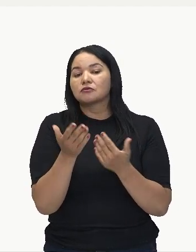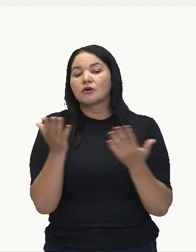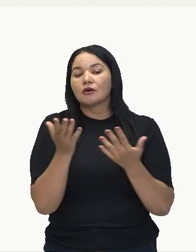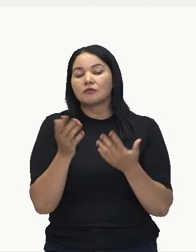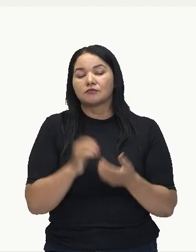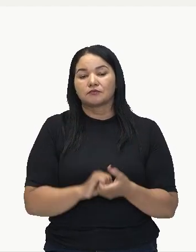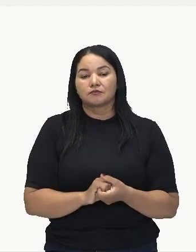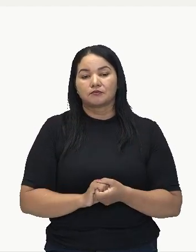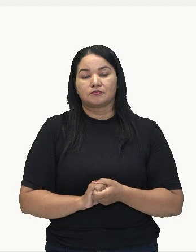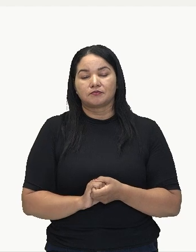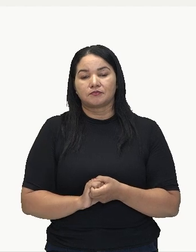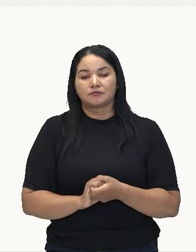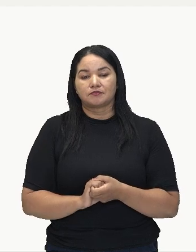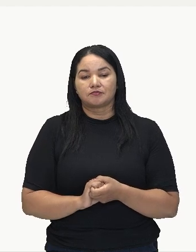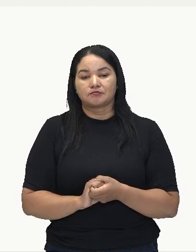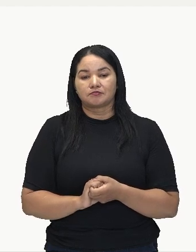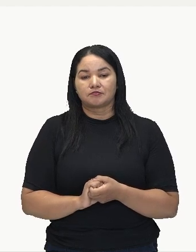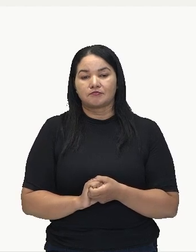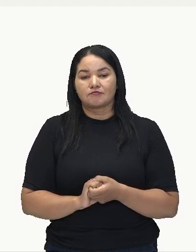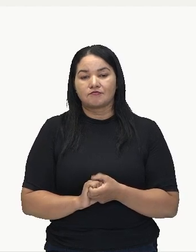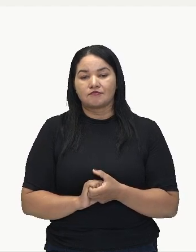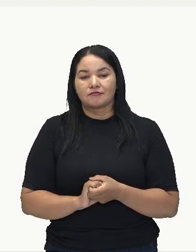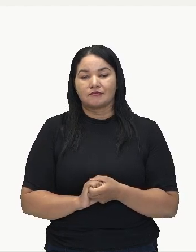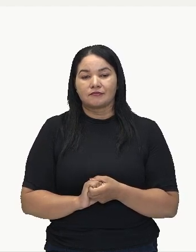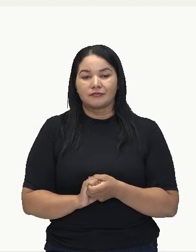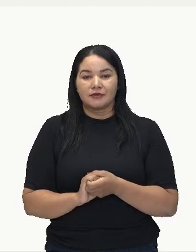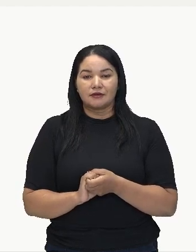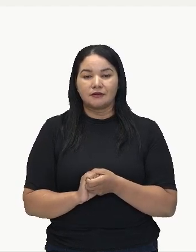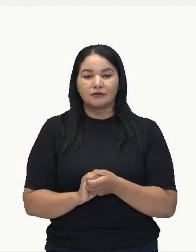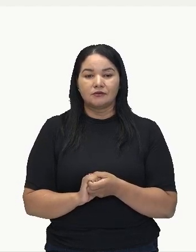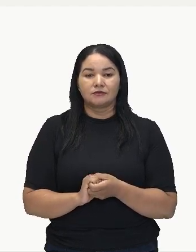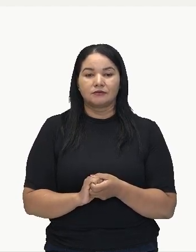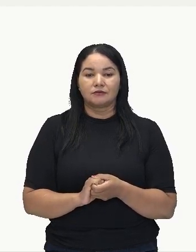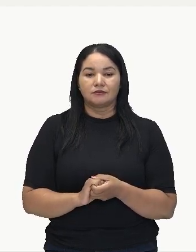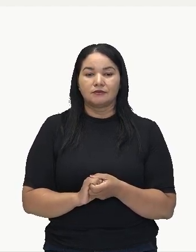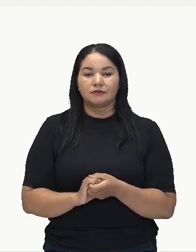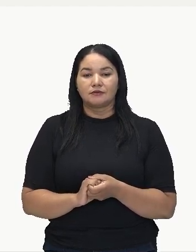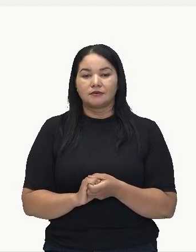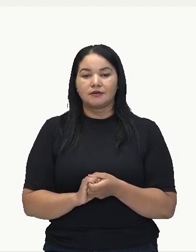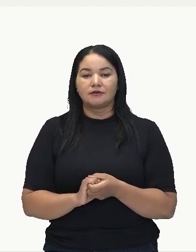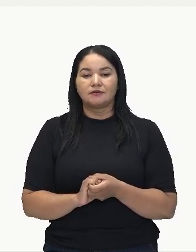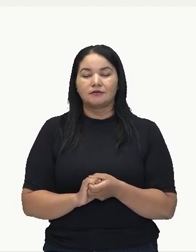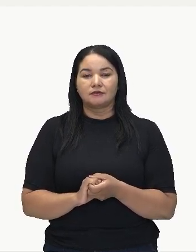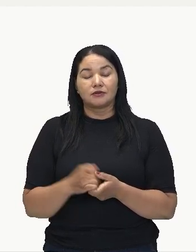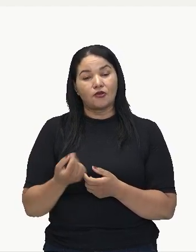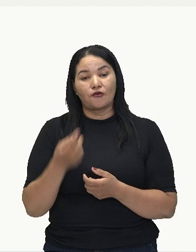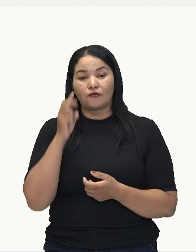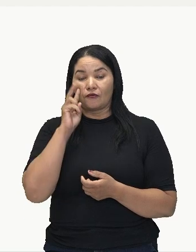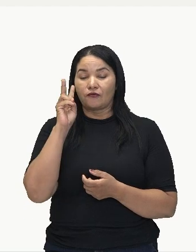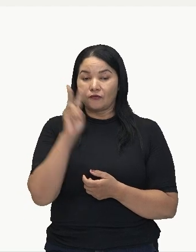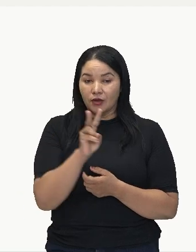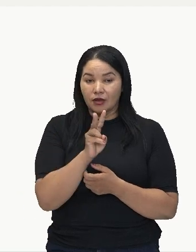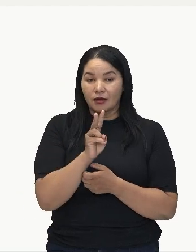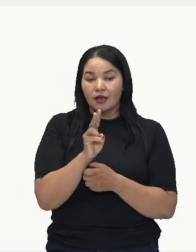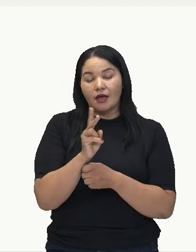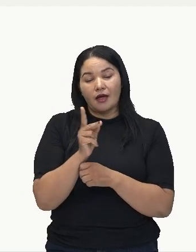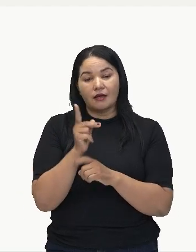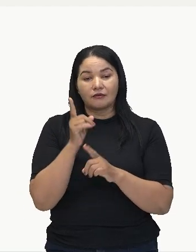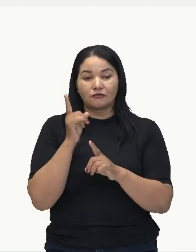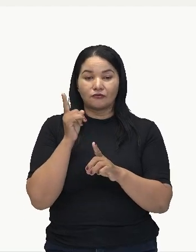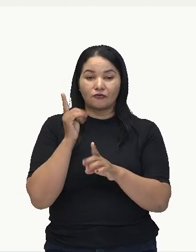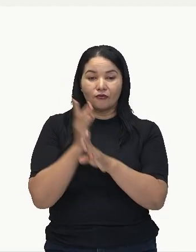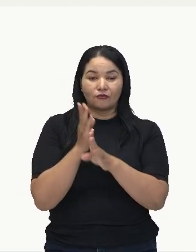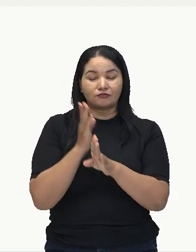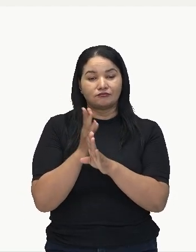essa aqui, ó. Essa é a resposta. Se lo voy a buscar em um ratito, lo está relacionado,